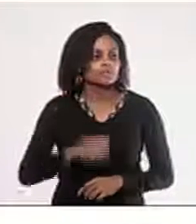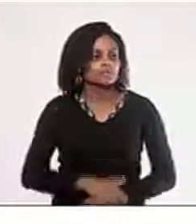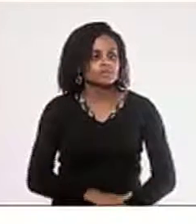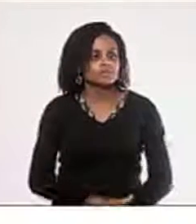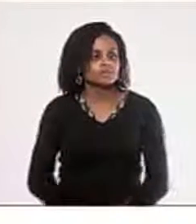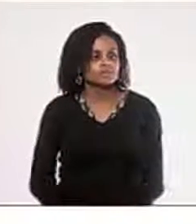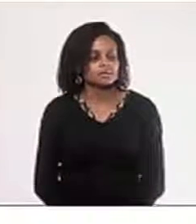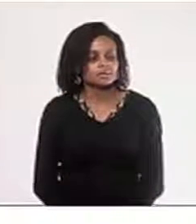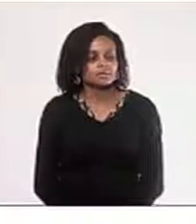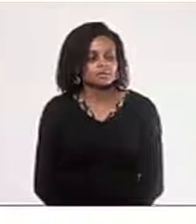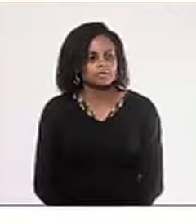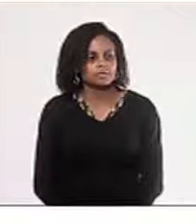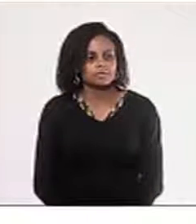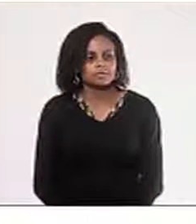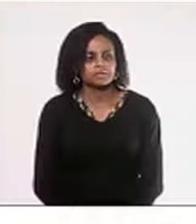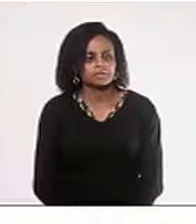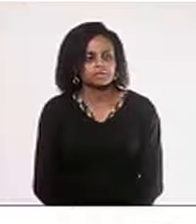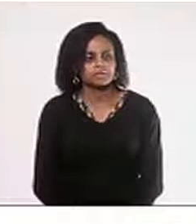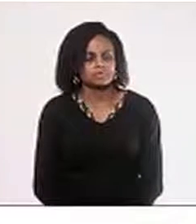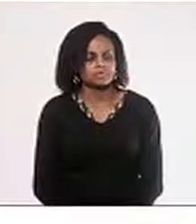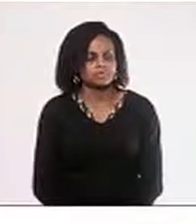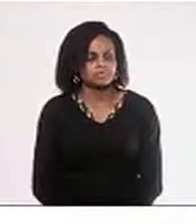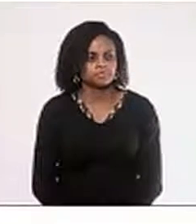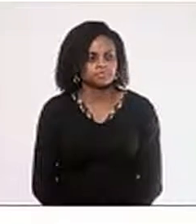Presidente, não dá.